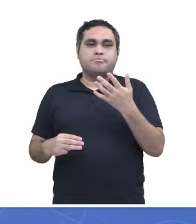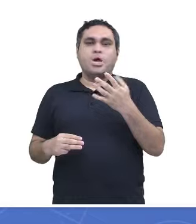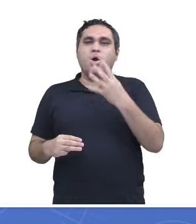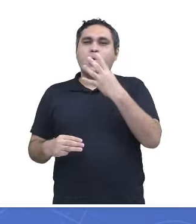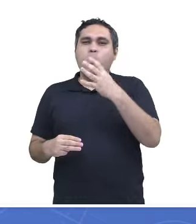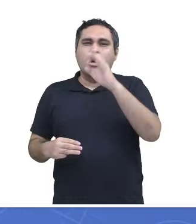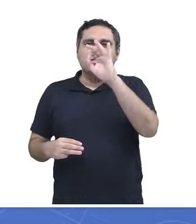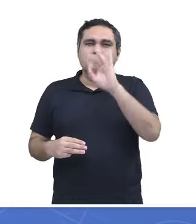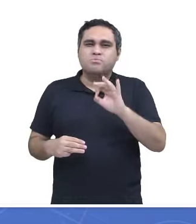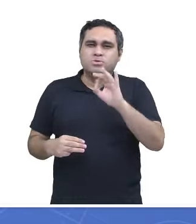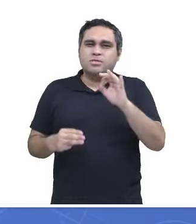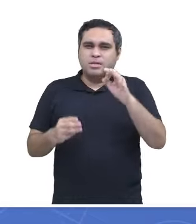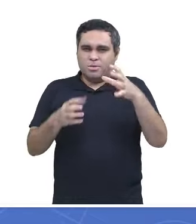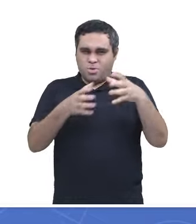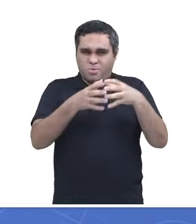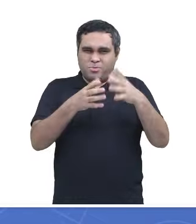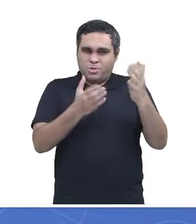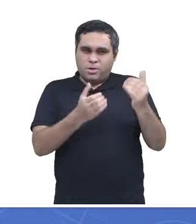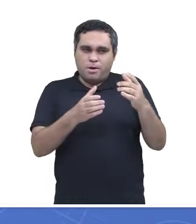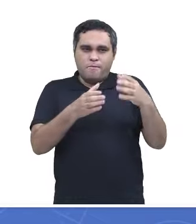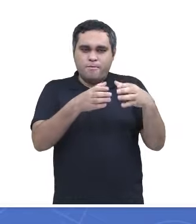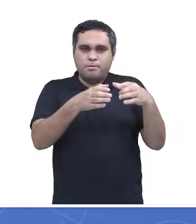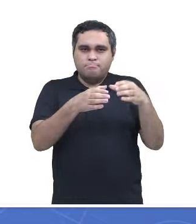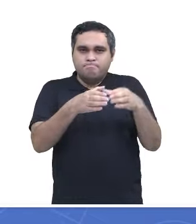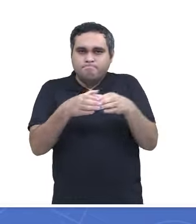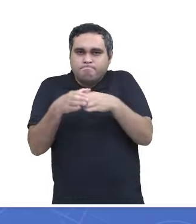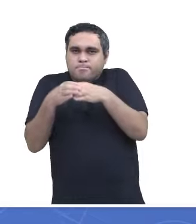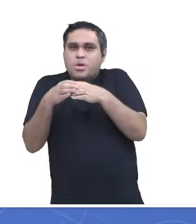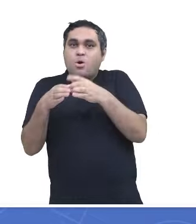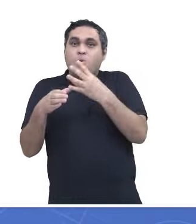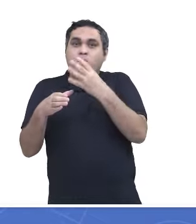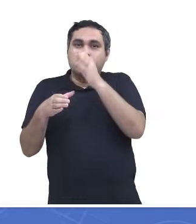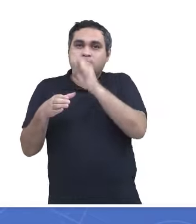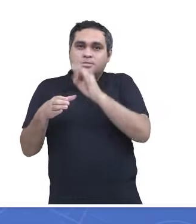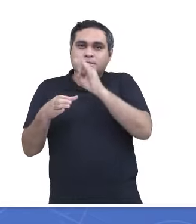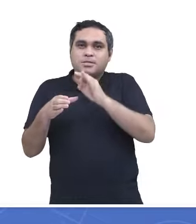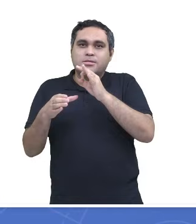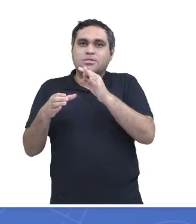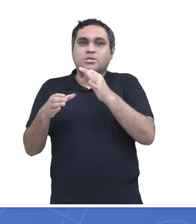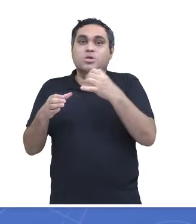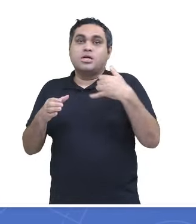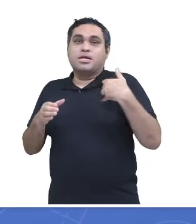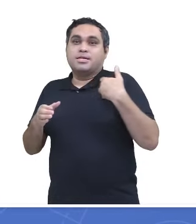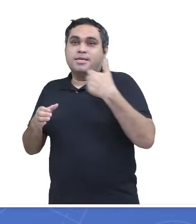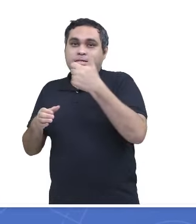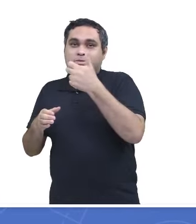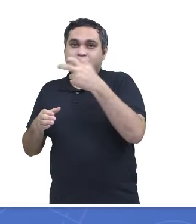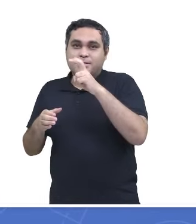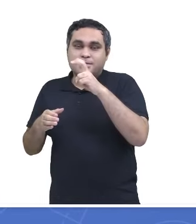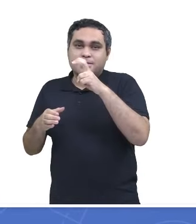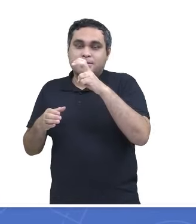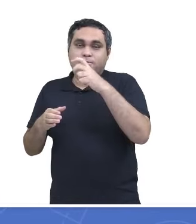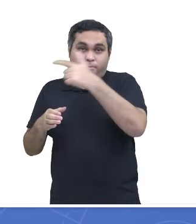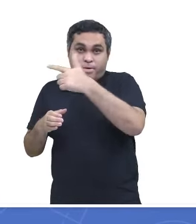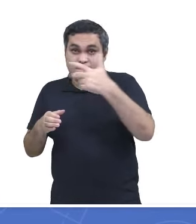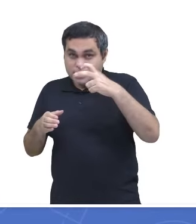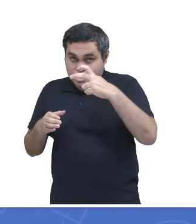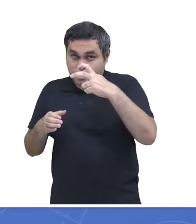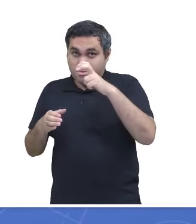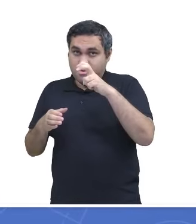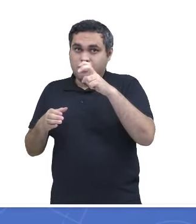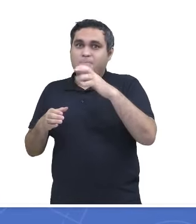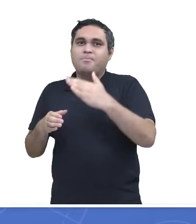seu 25º aniversário devido a esse tipo de causa de morte. Vejam lá, então, esse panorama